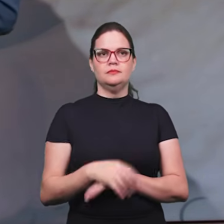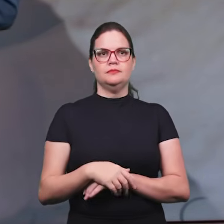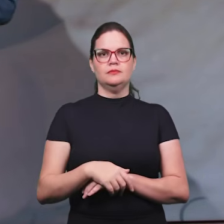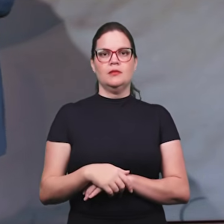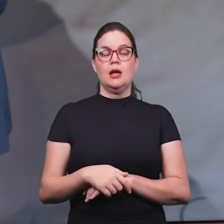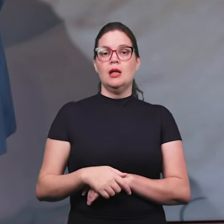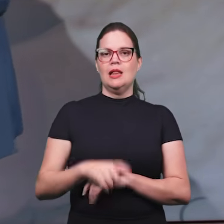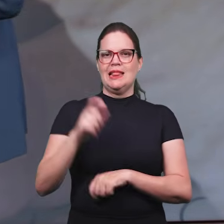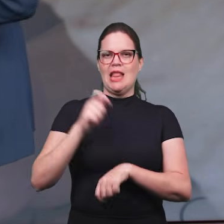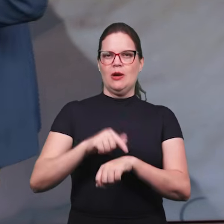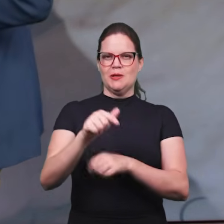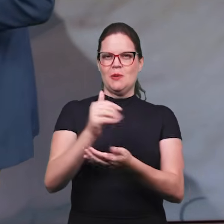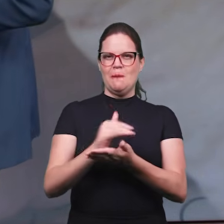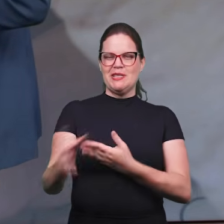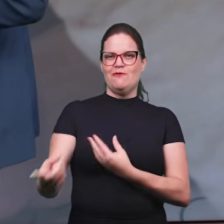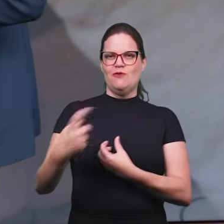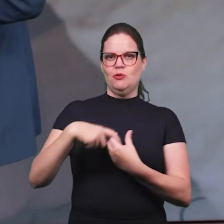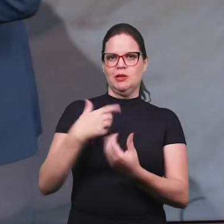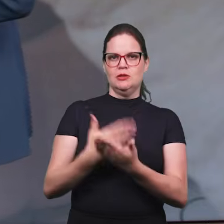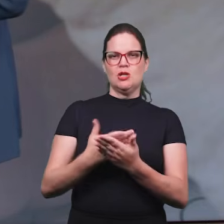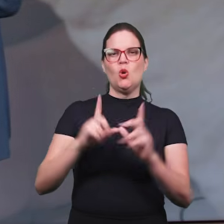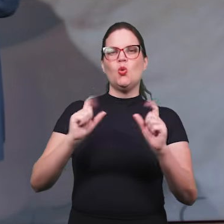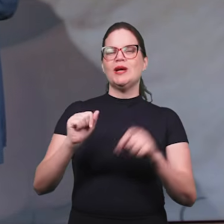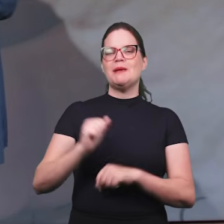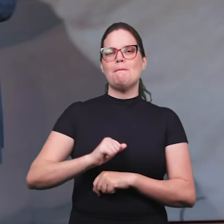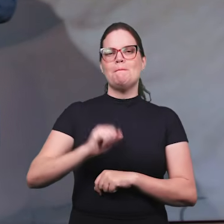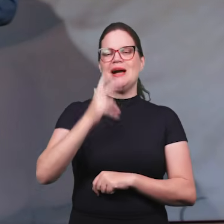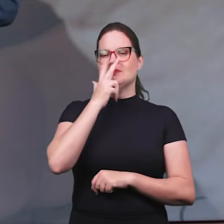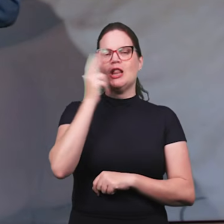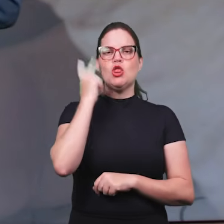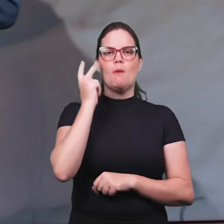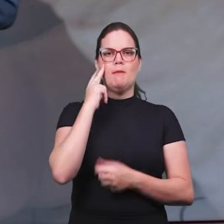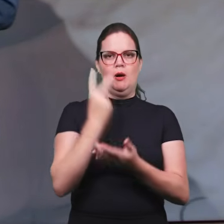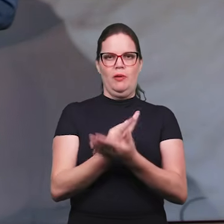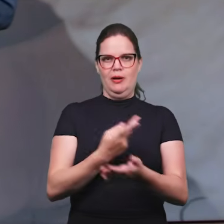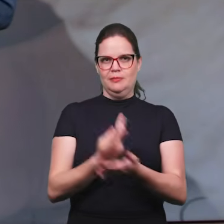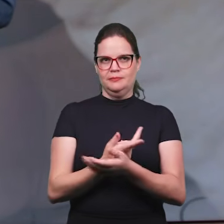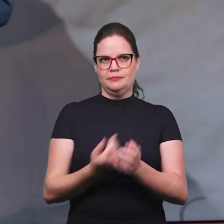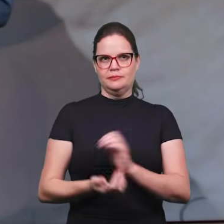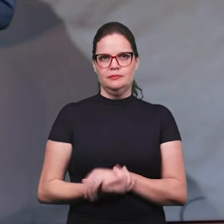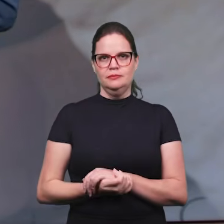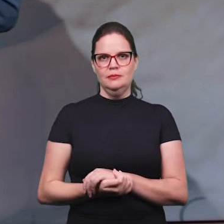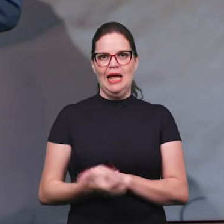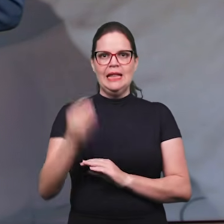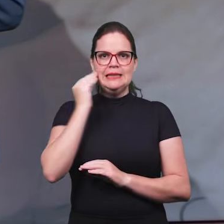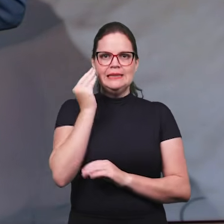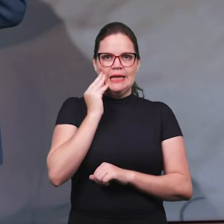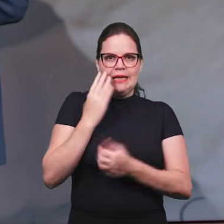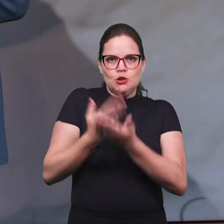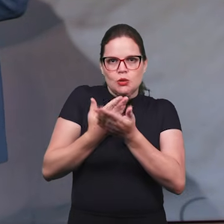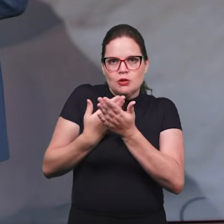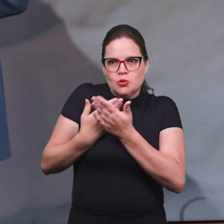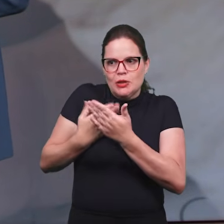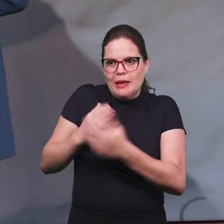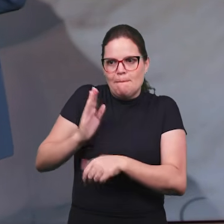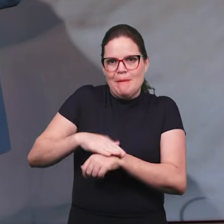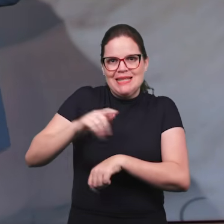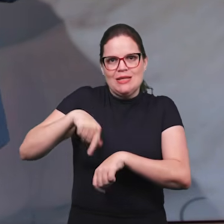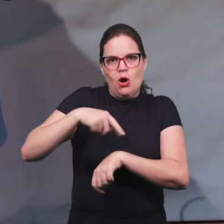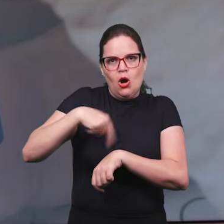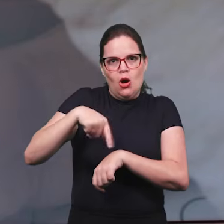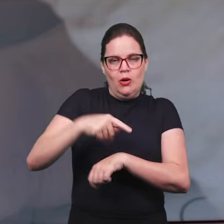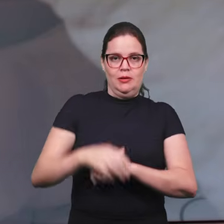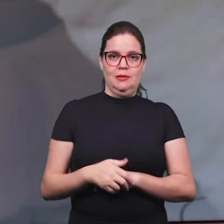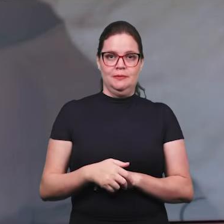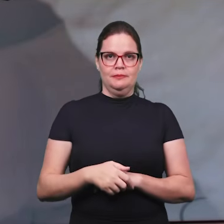Os erros mais comuns ao voltar, né? Isso aqui é fundamental a gente saber também. Querer compensar o tempo perdido.